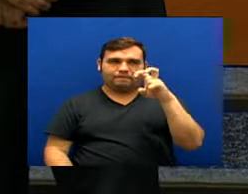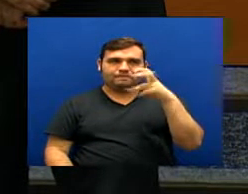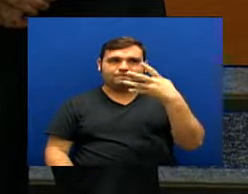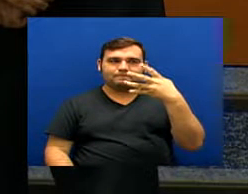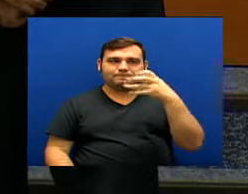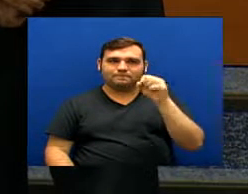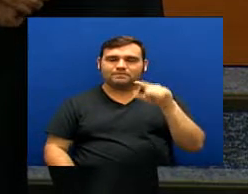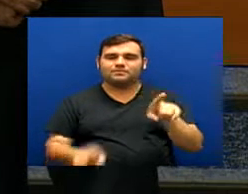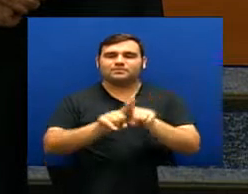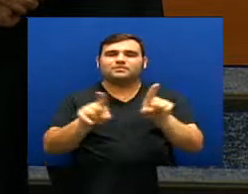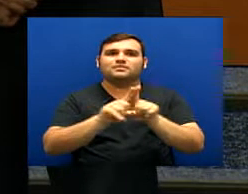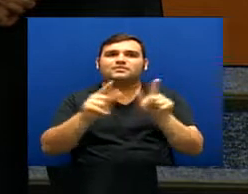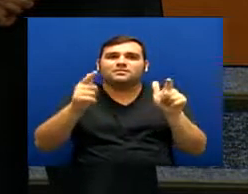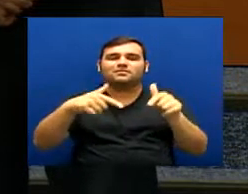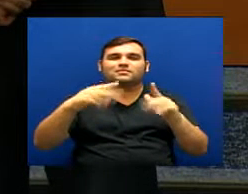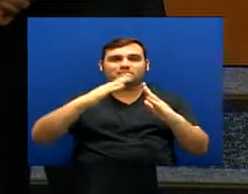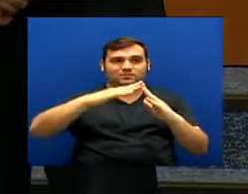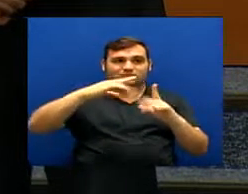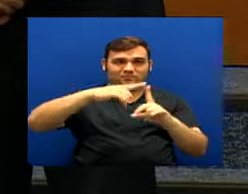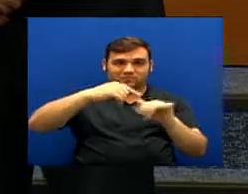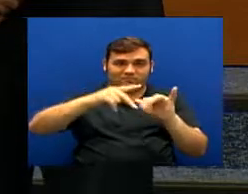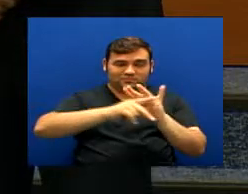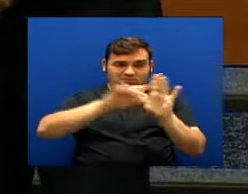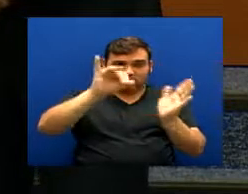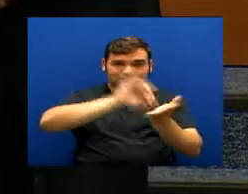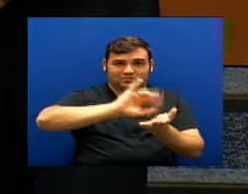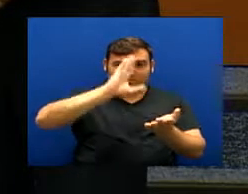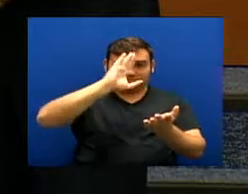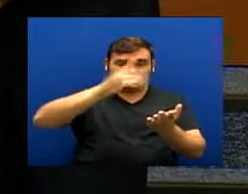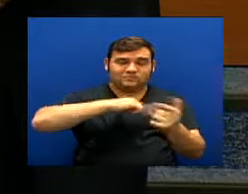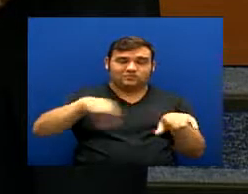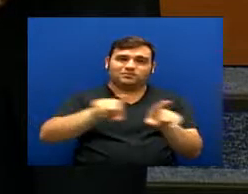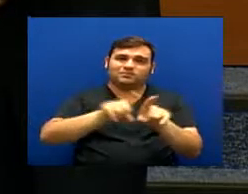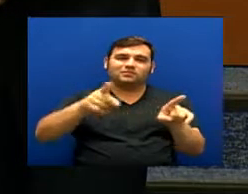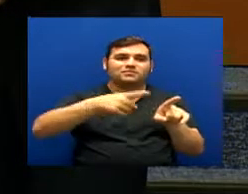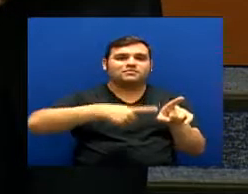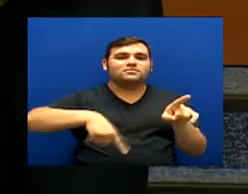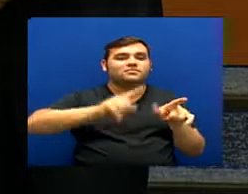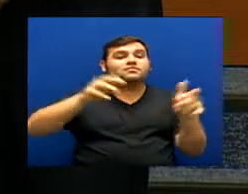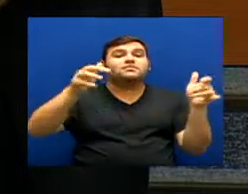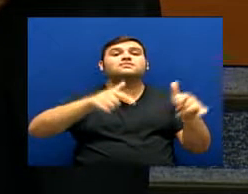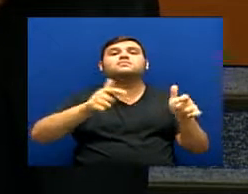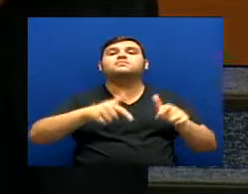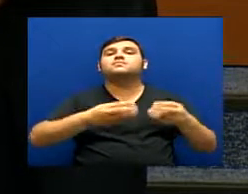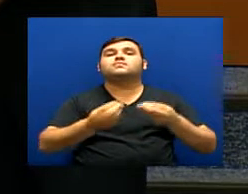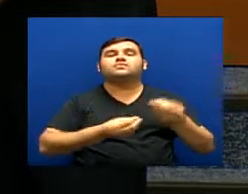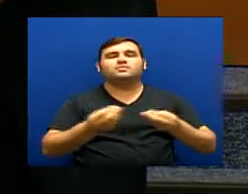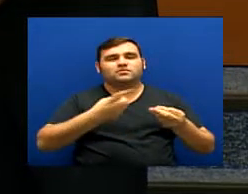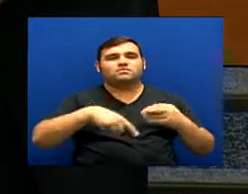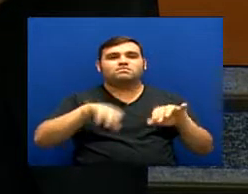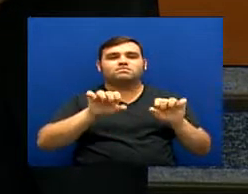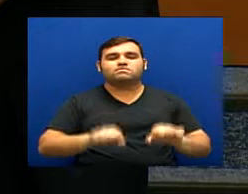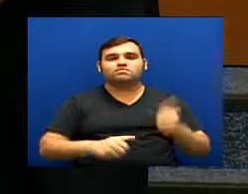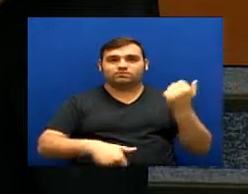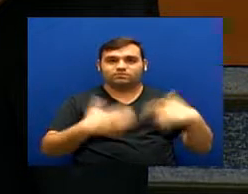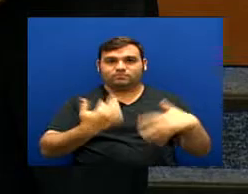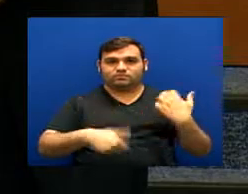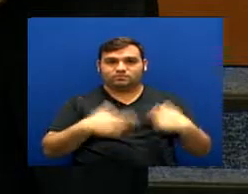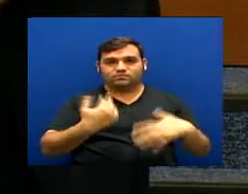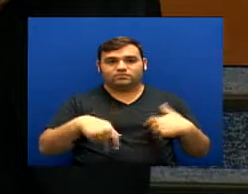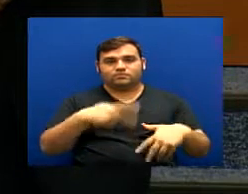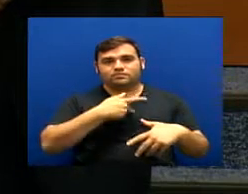revelou aos pequeninos. Então, minha mãe, muito humilde, e tem esse grande testemunho de fé.